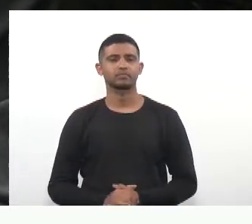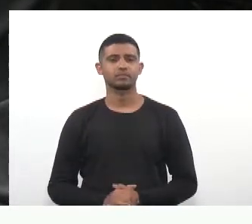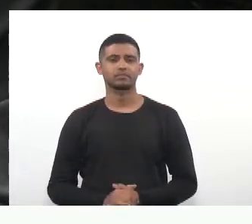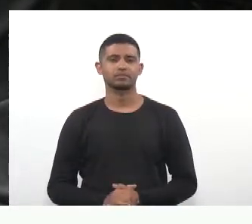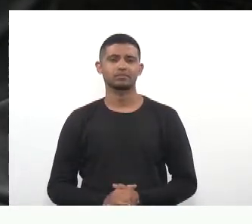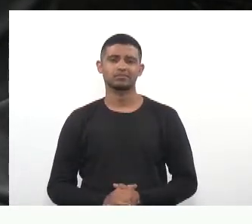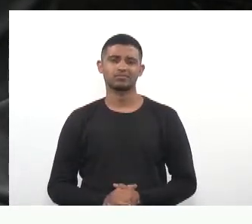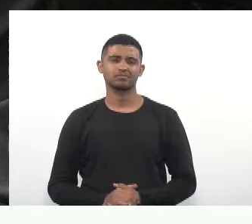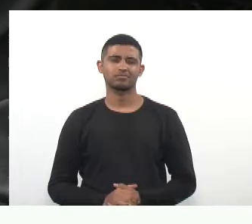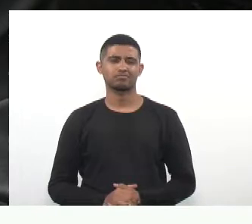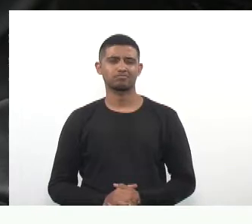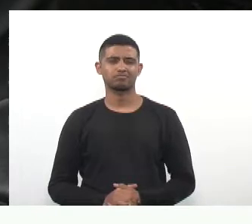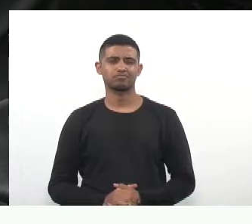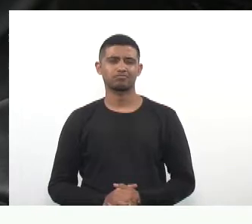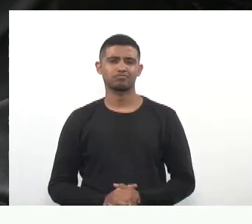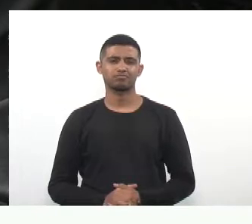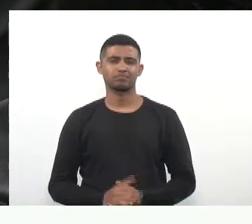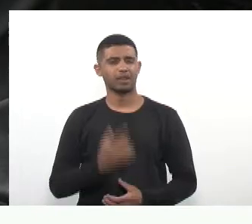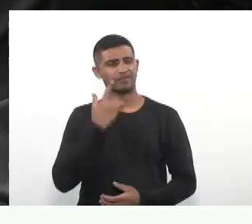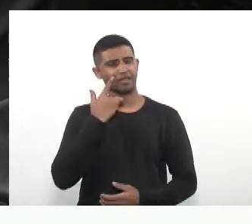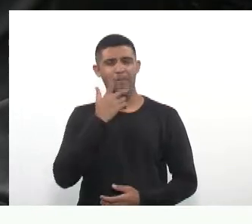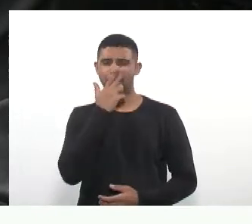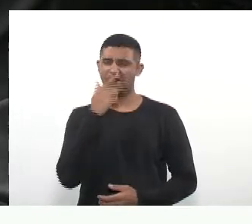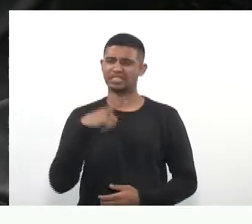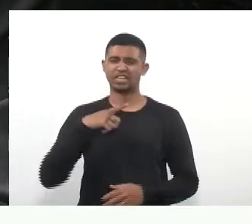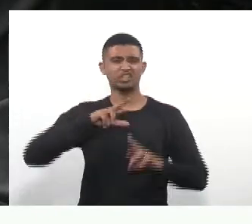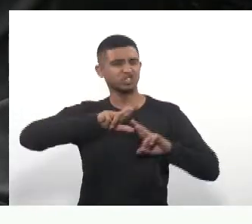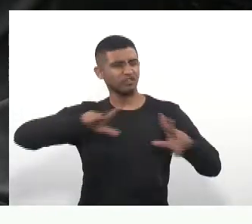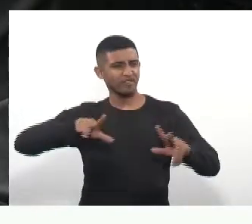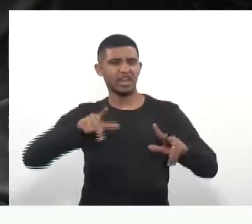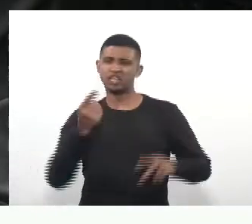há uma diferenciação da tarifa de